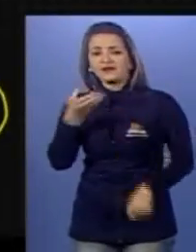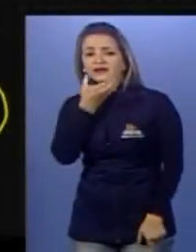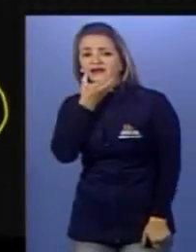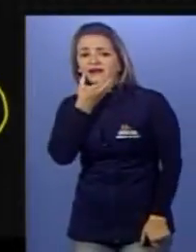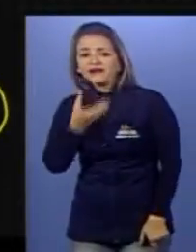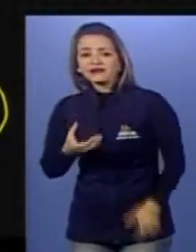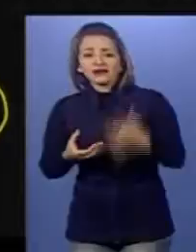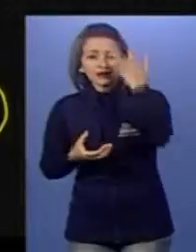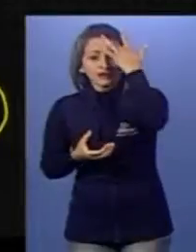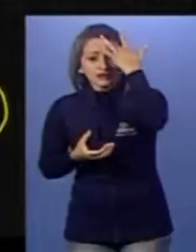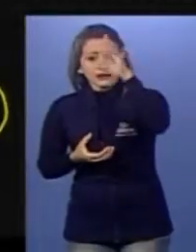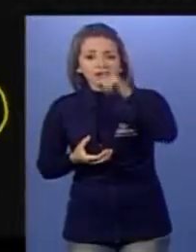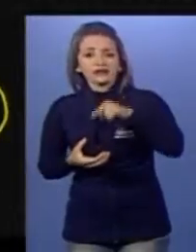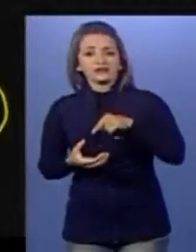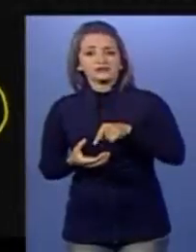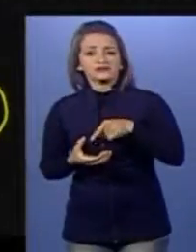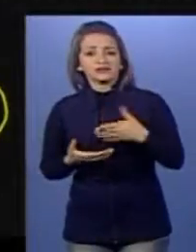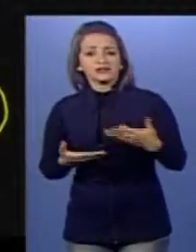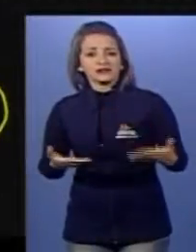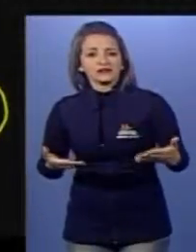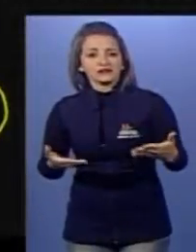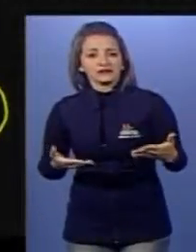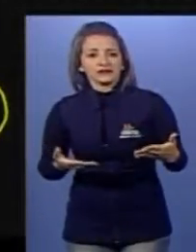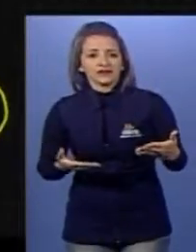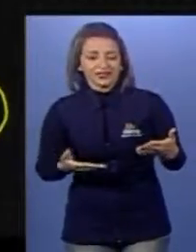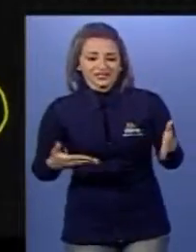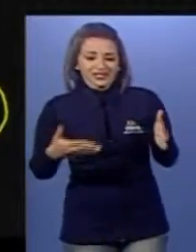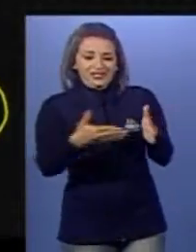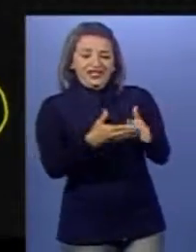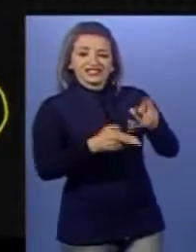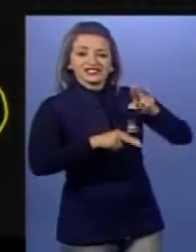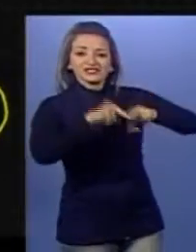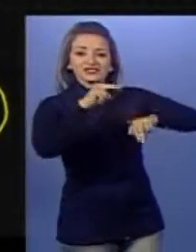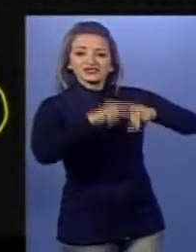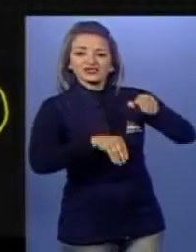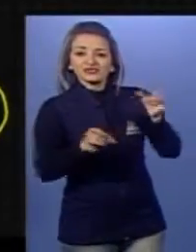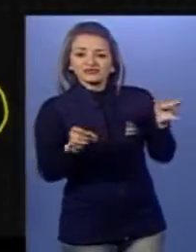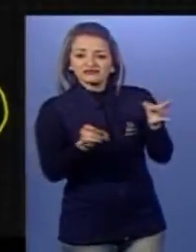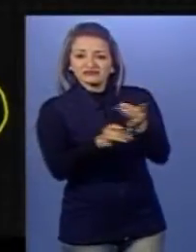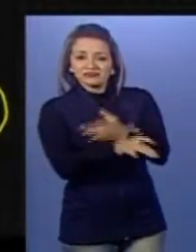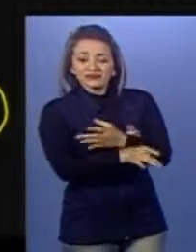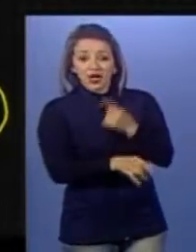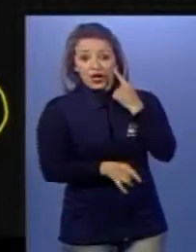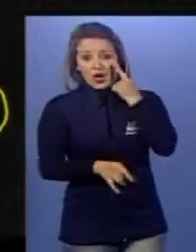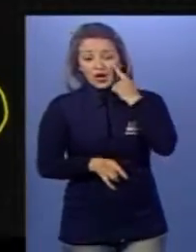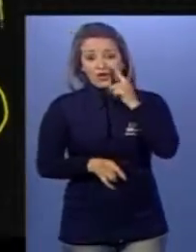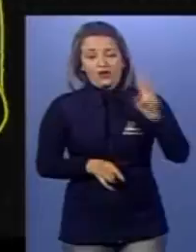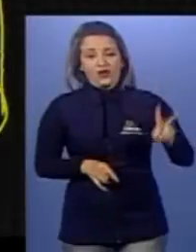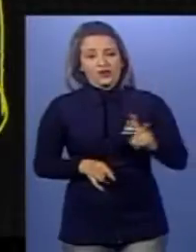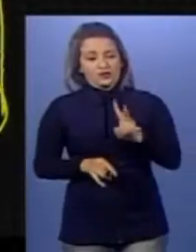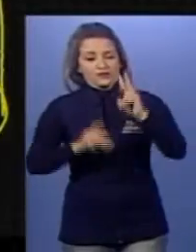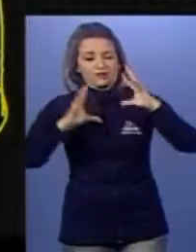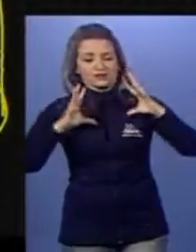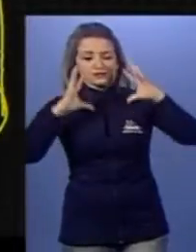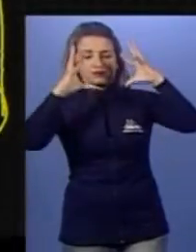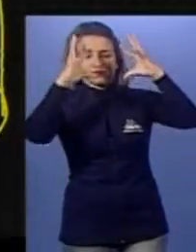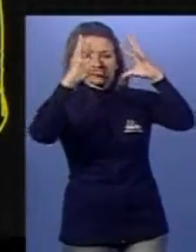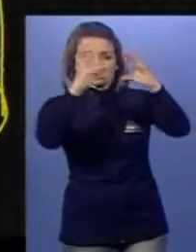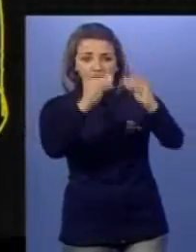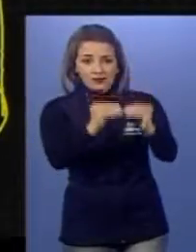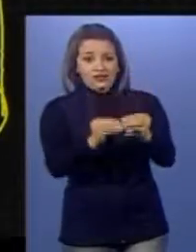a primeira coisa que ele falou assim que o valor total o valor total em